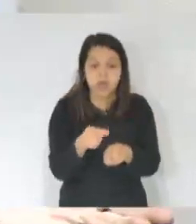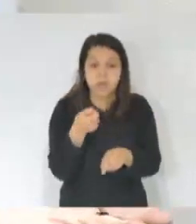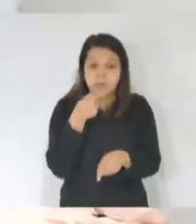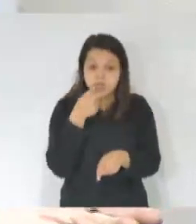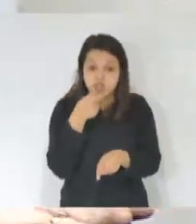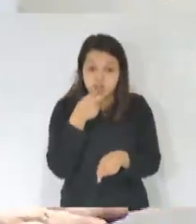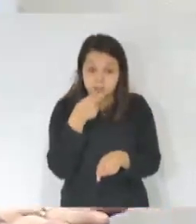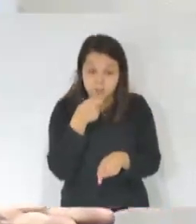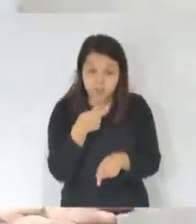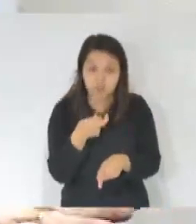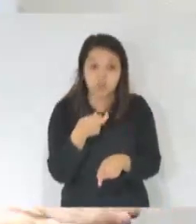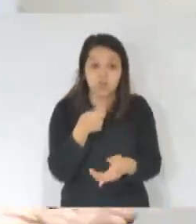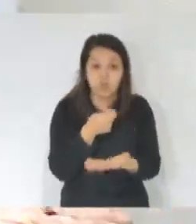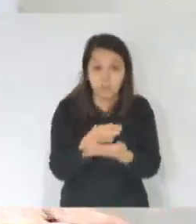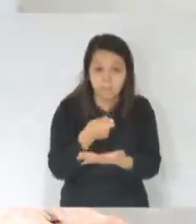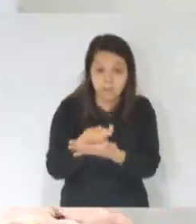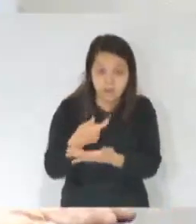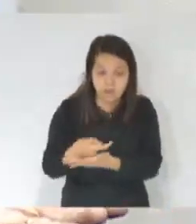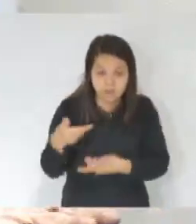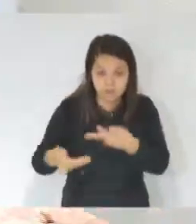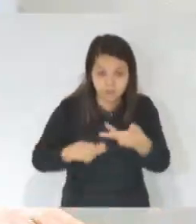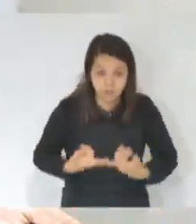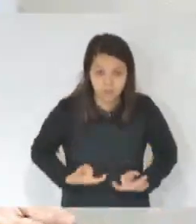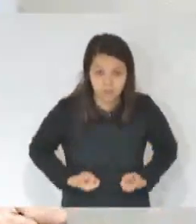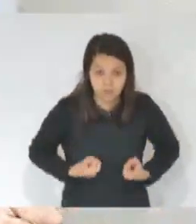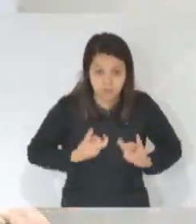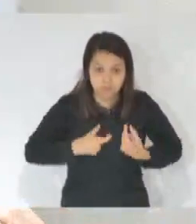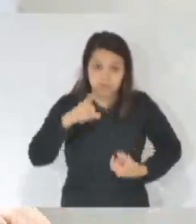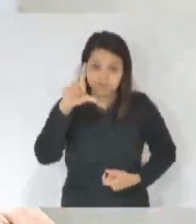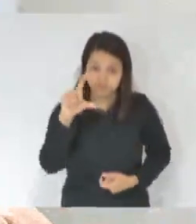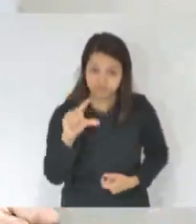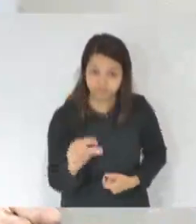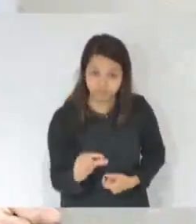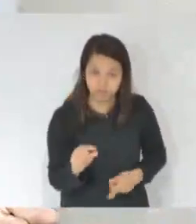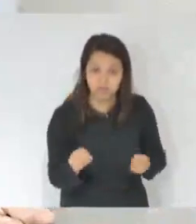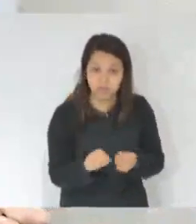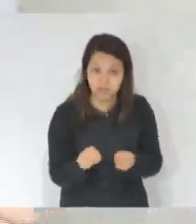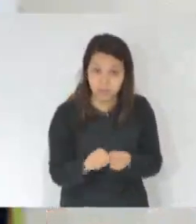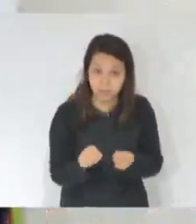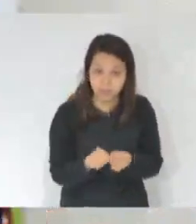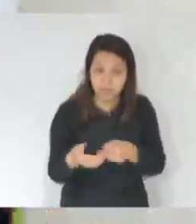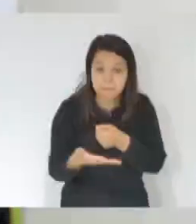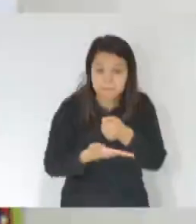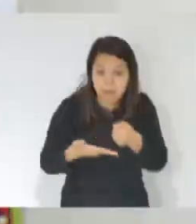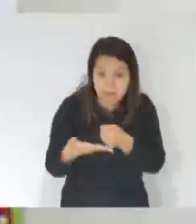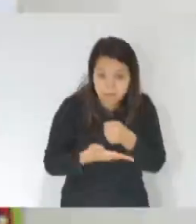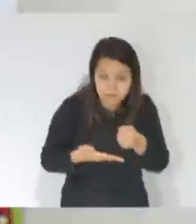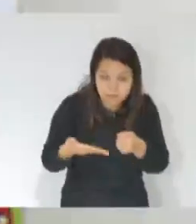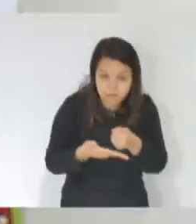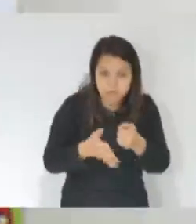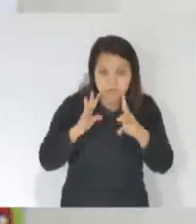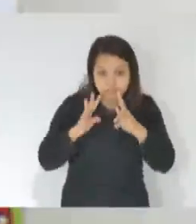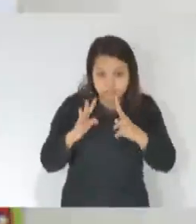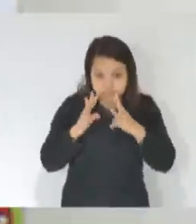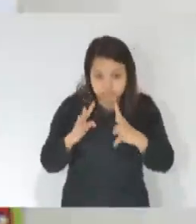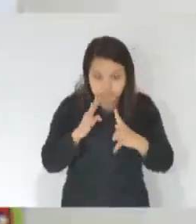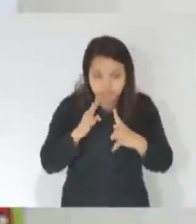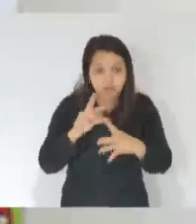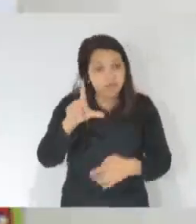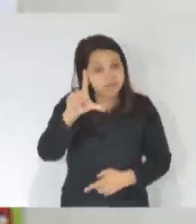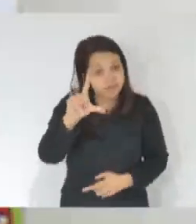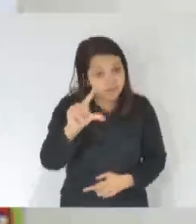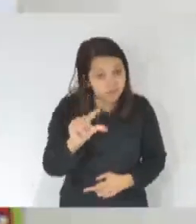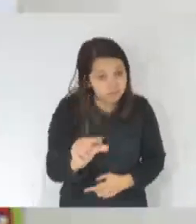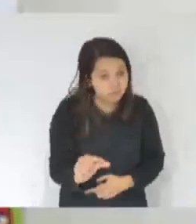pensar isso, né? Vai reduzir os recursos para a atenção básica, que é hoje grande